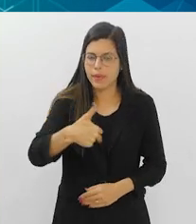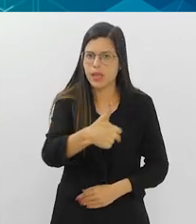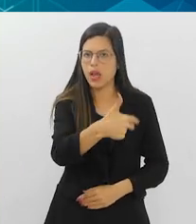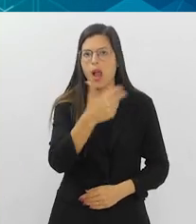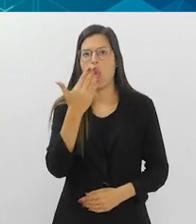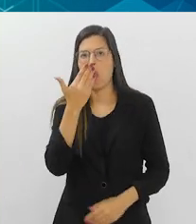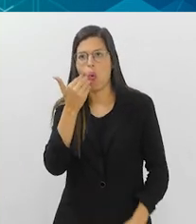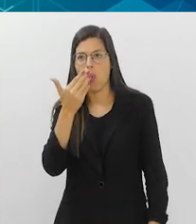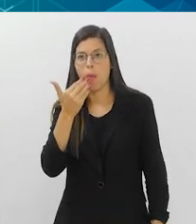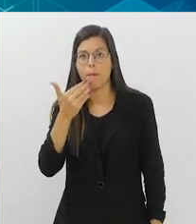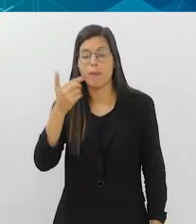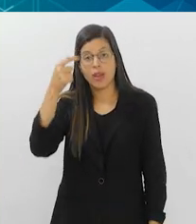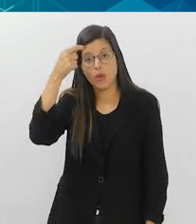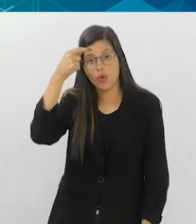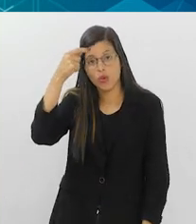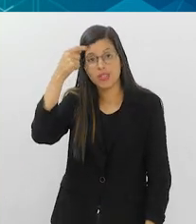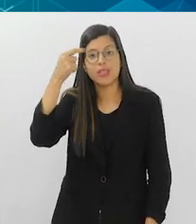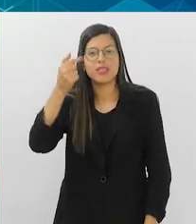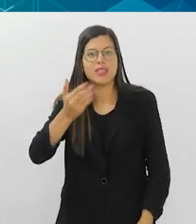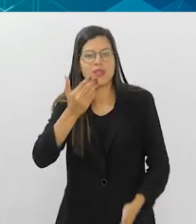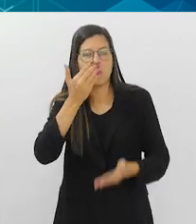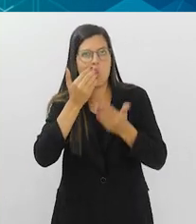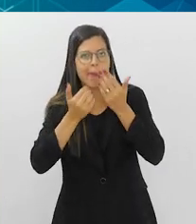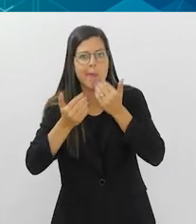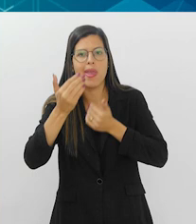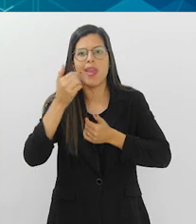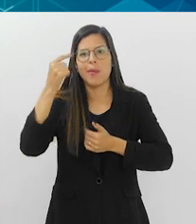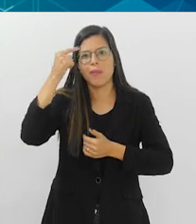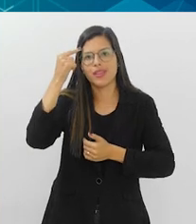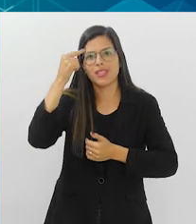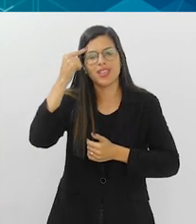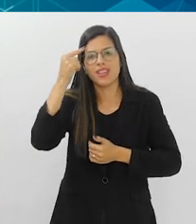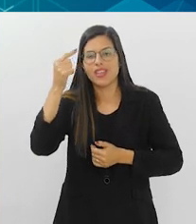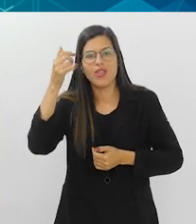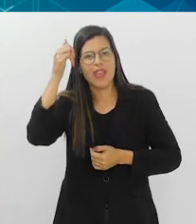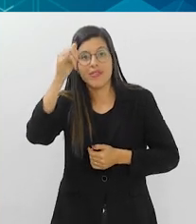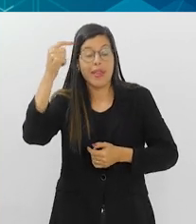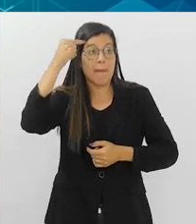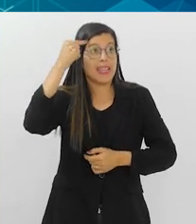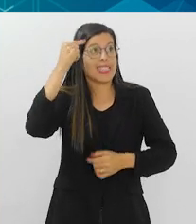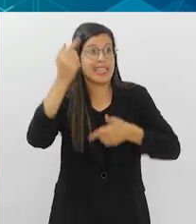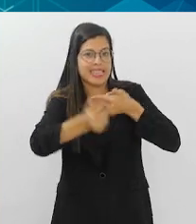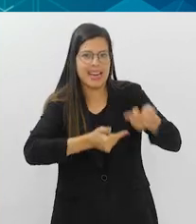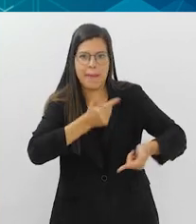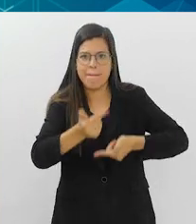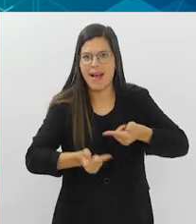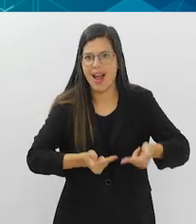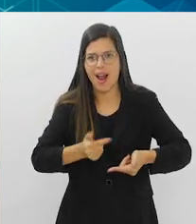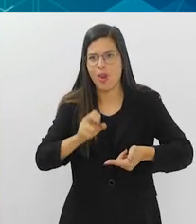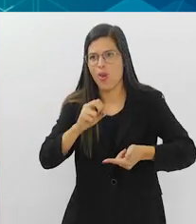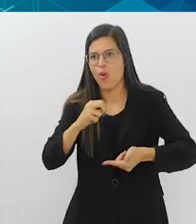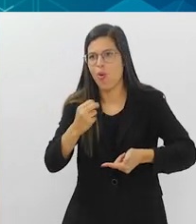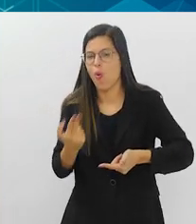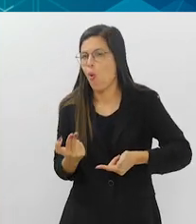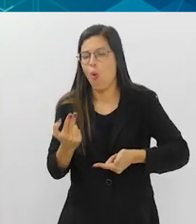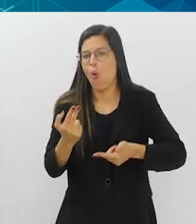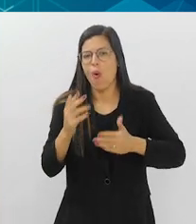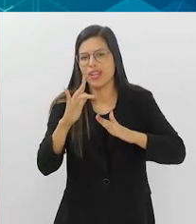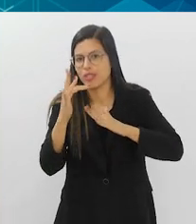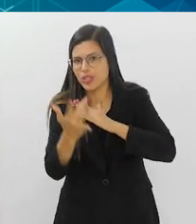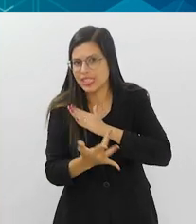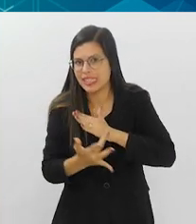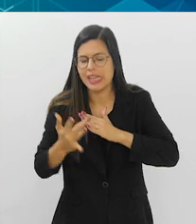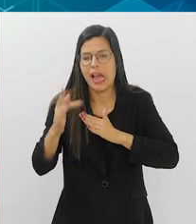caminhar, seja para você realmente comer e estar consciente do que você está comendo e não entrando num looping, de rede social e de distração.